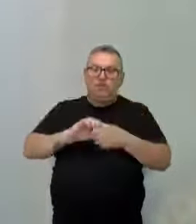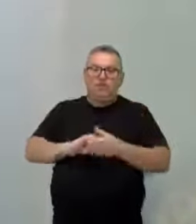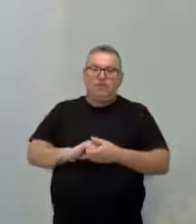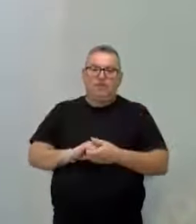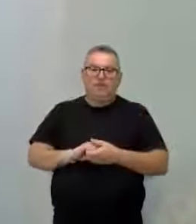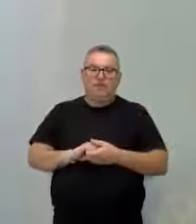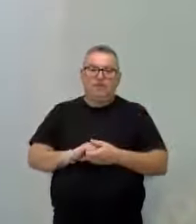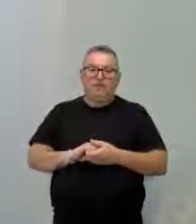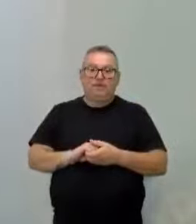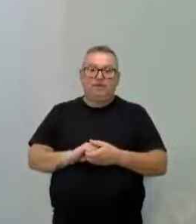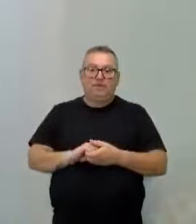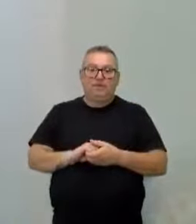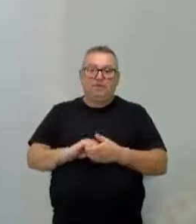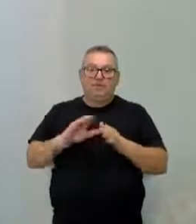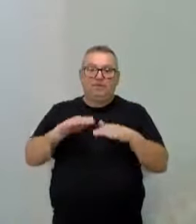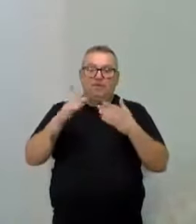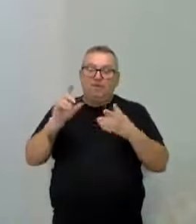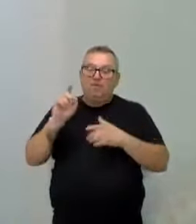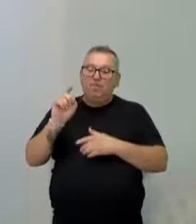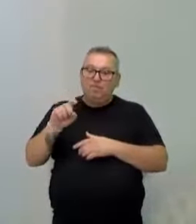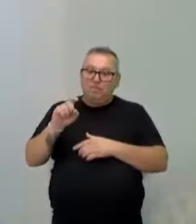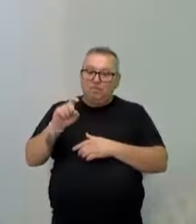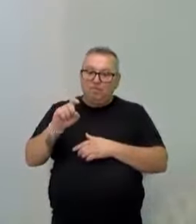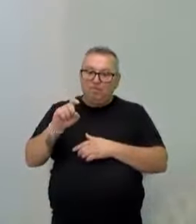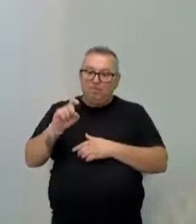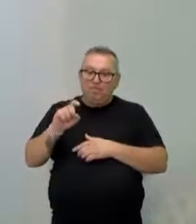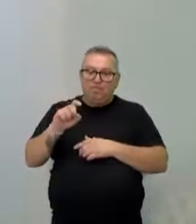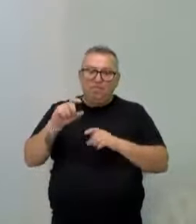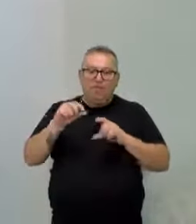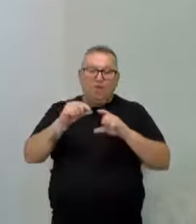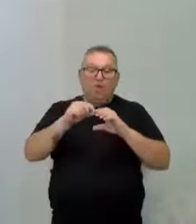pergunta, no próximo. Quando vocês entrarem aí no Google